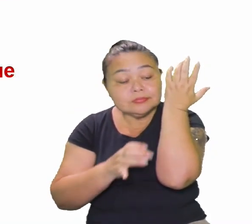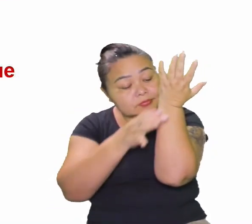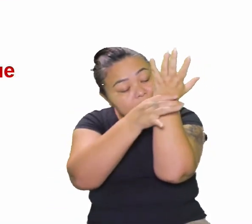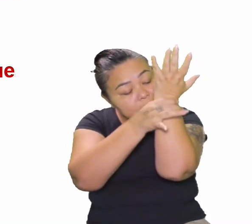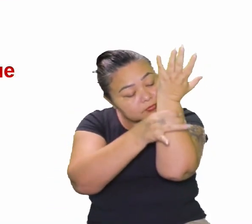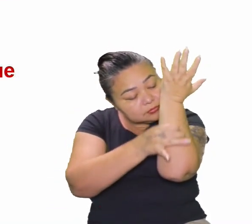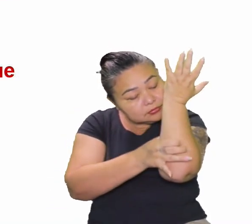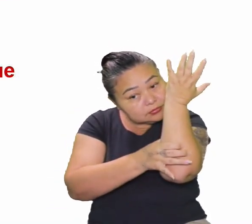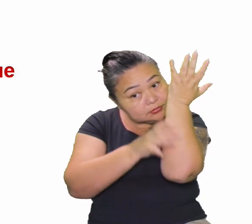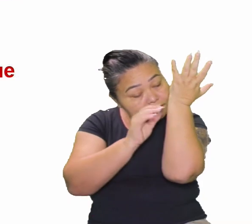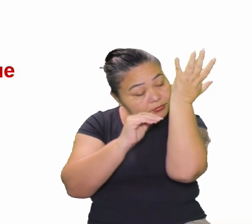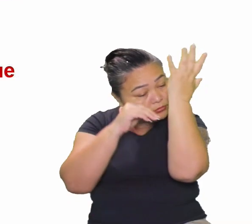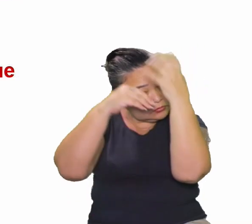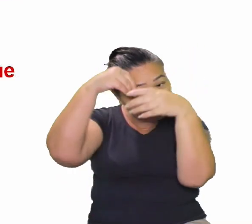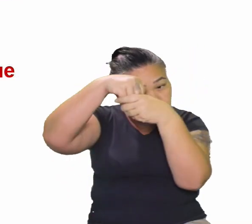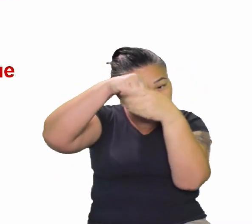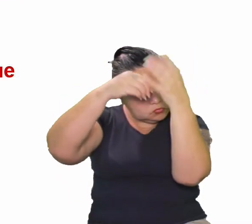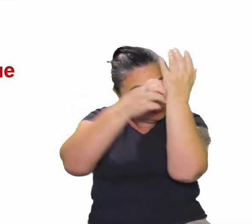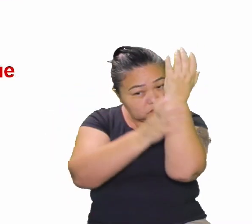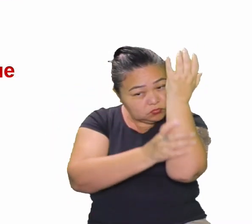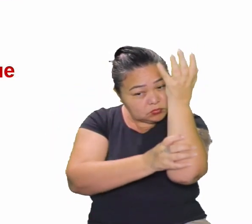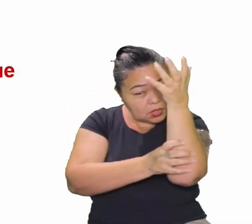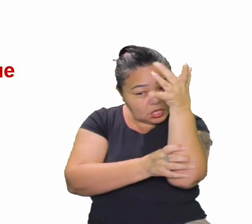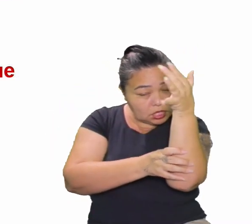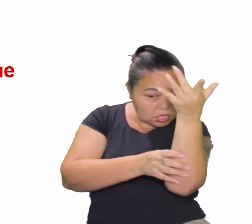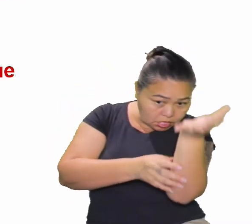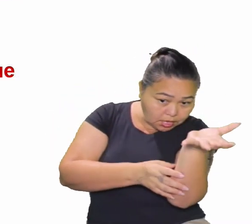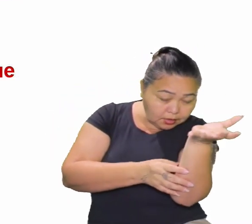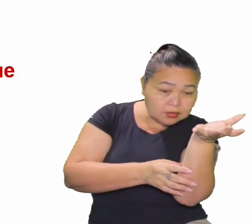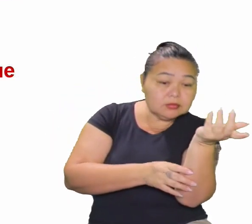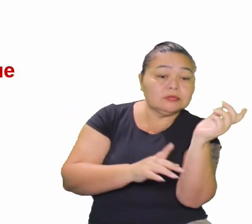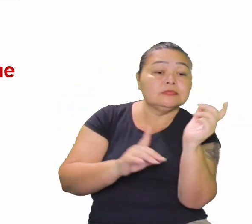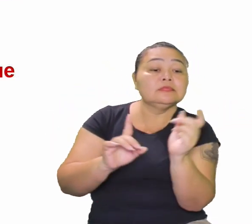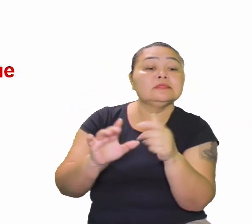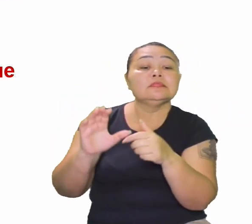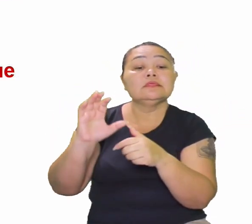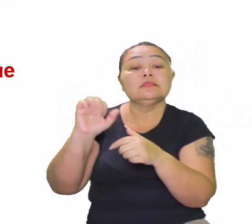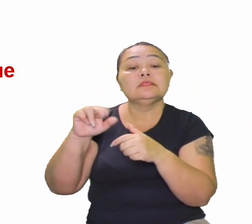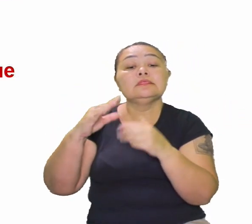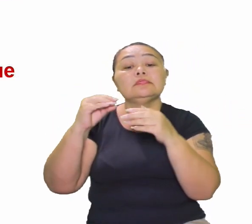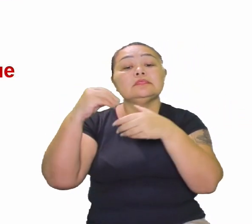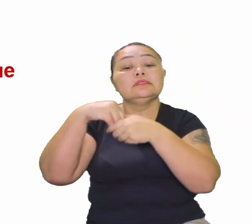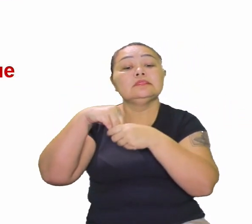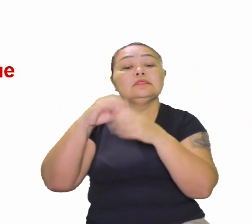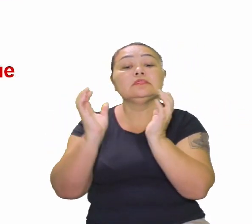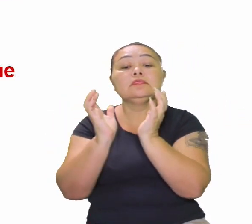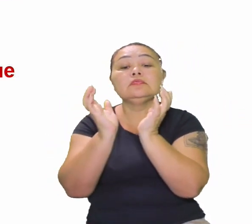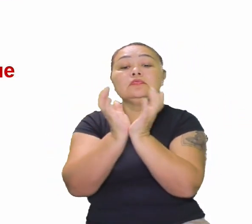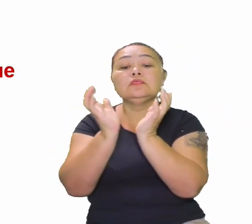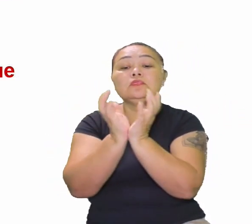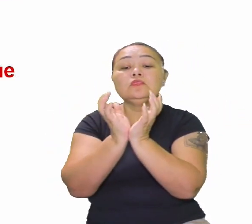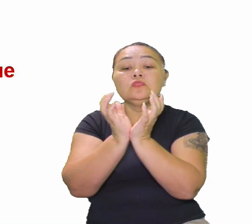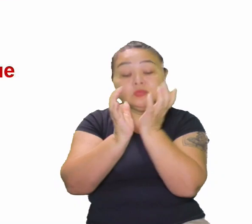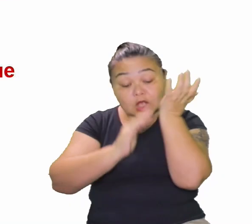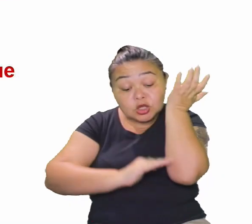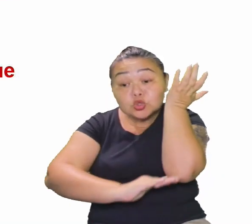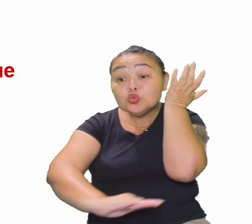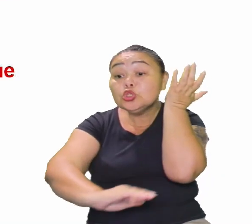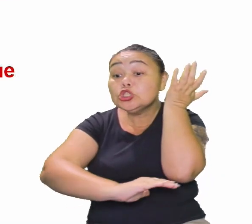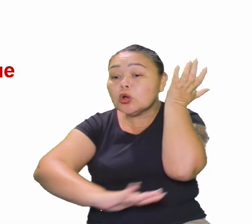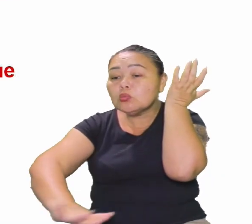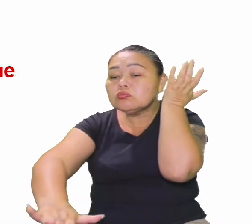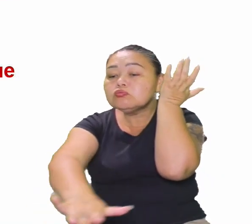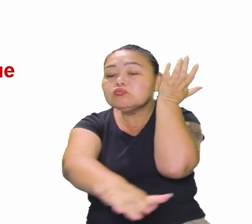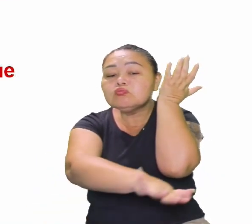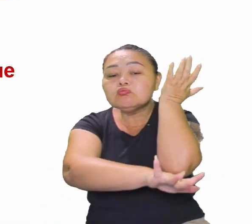árvores já caído ali no ambiente. Cupins que vivem em ninhos feitos no chão e